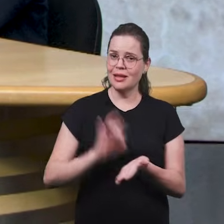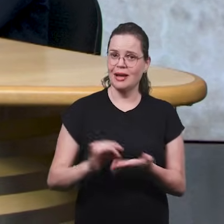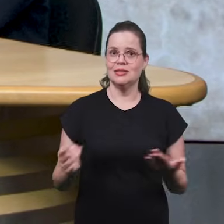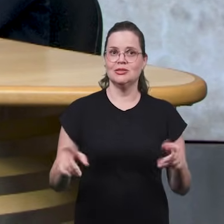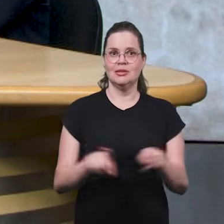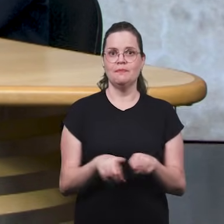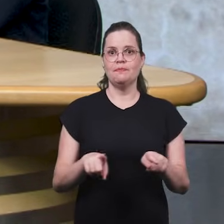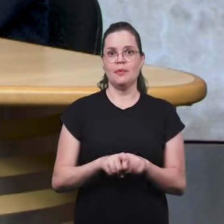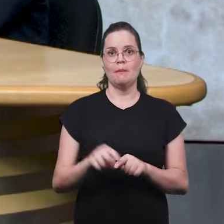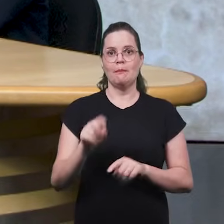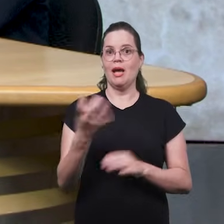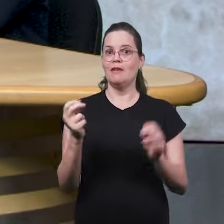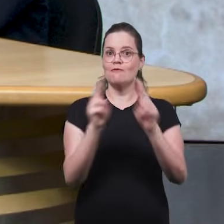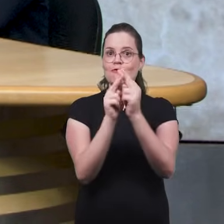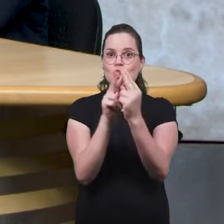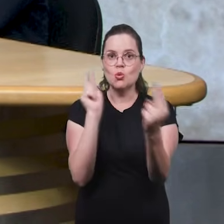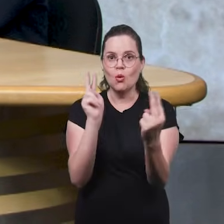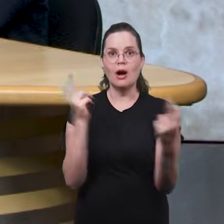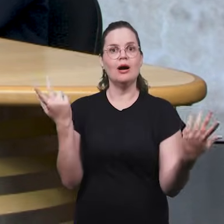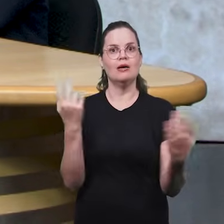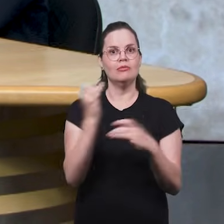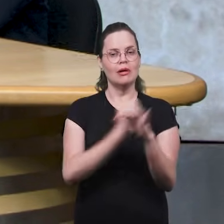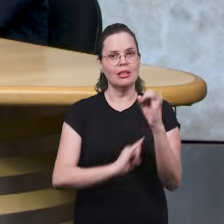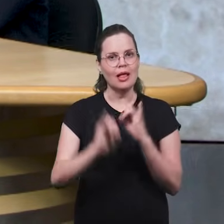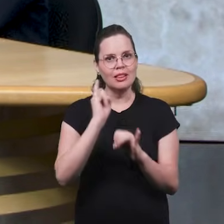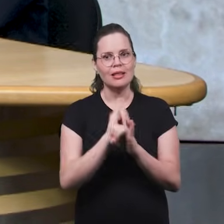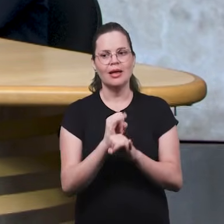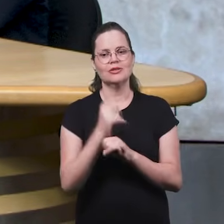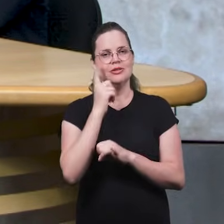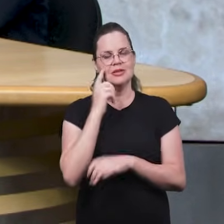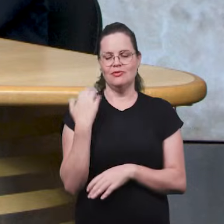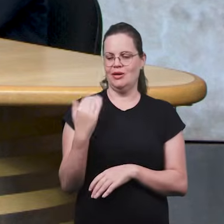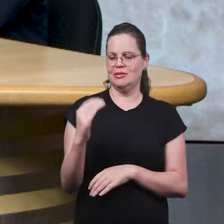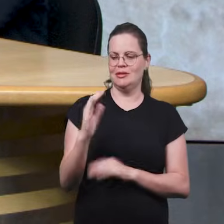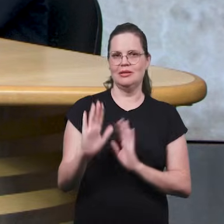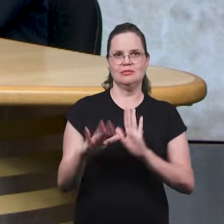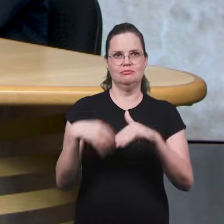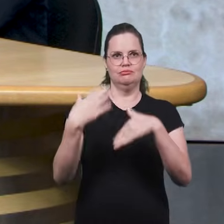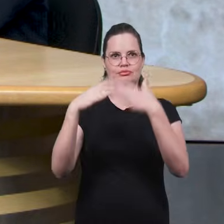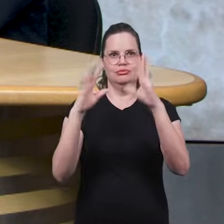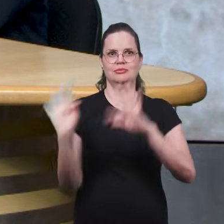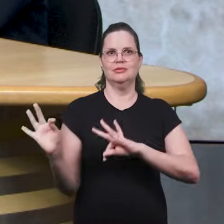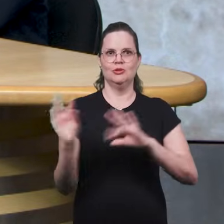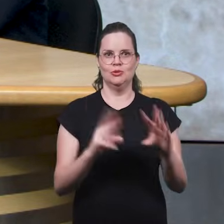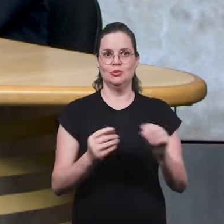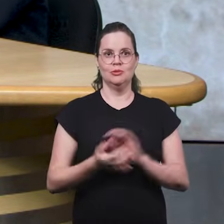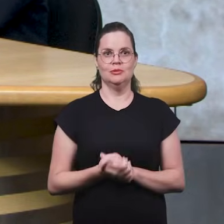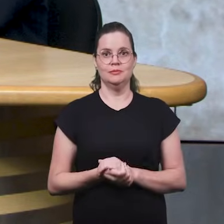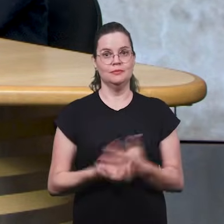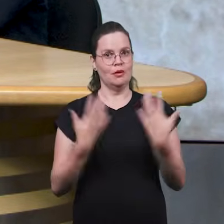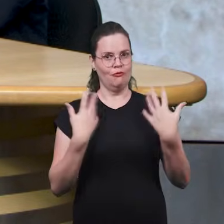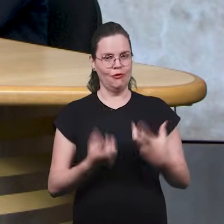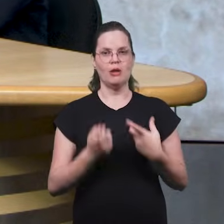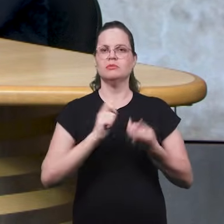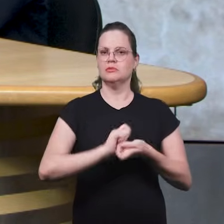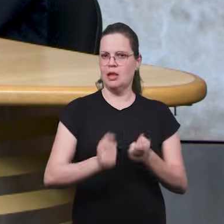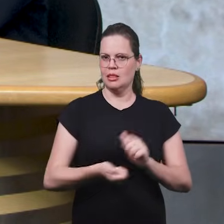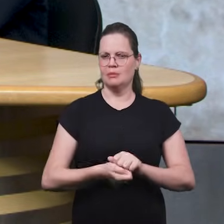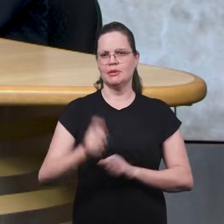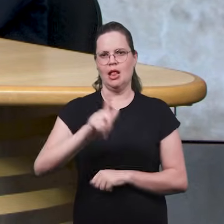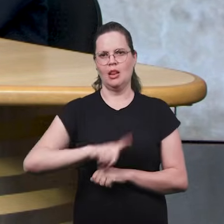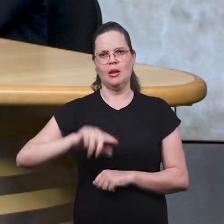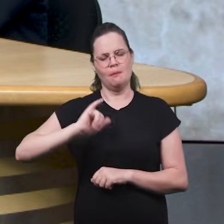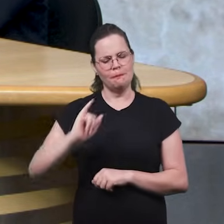forma concreta e também virtual, e a ciência está se multiplicando. Vamos nos